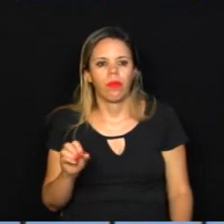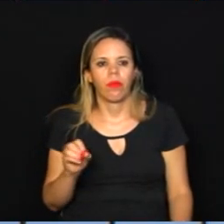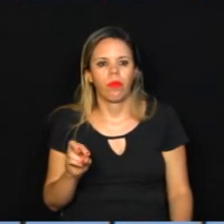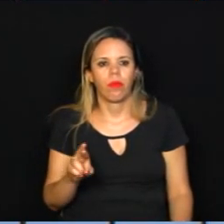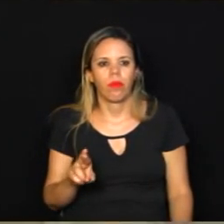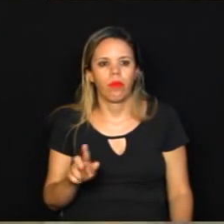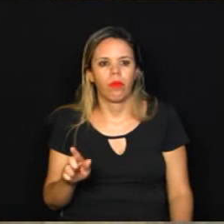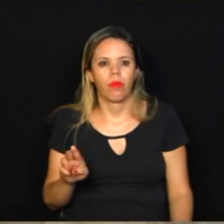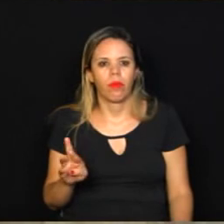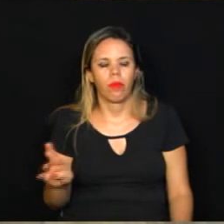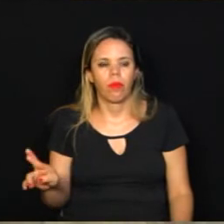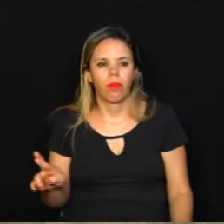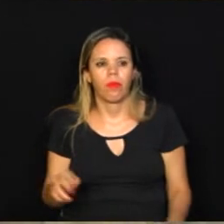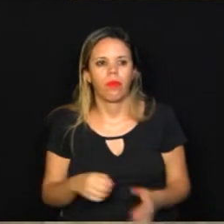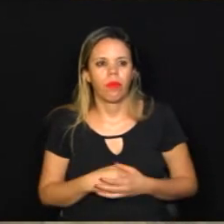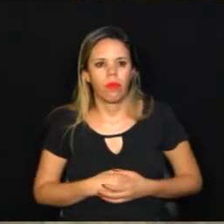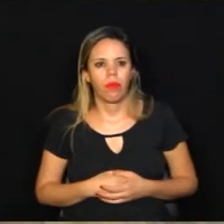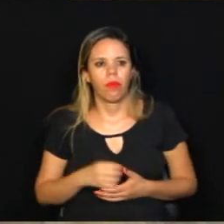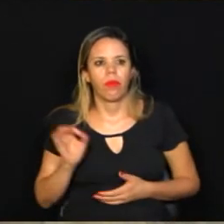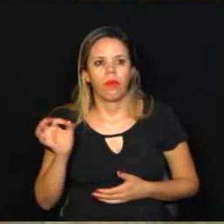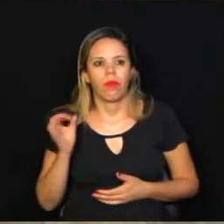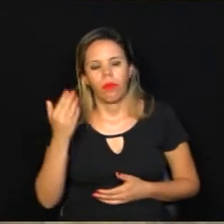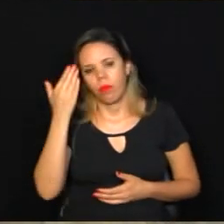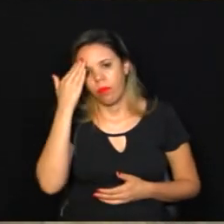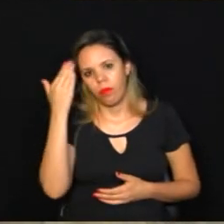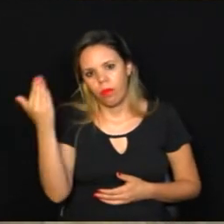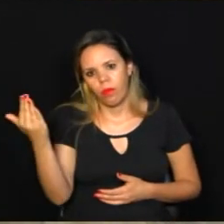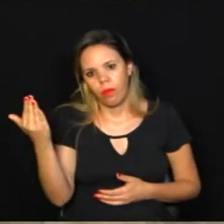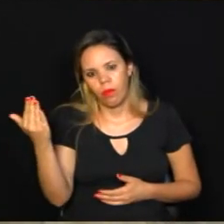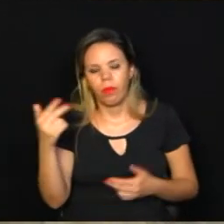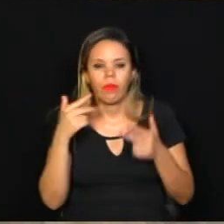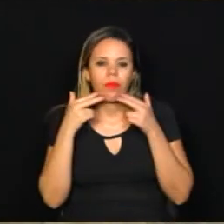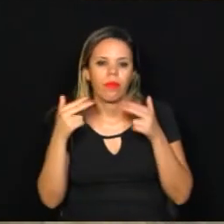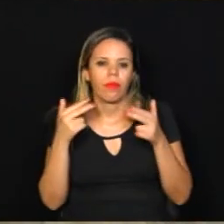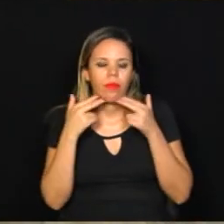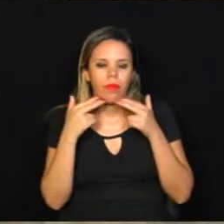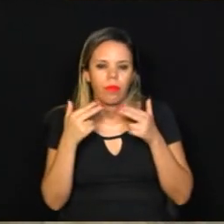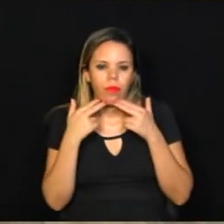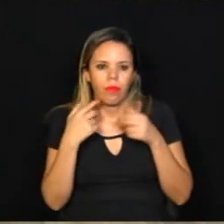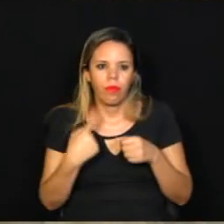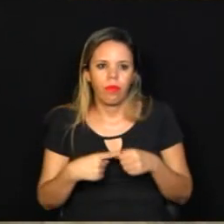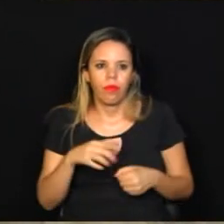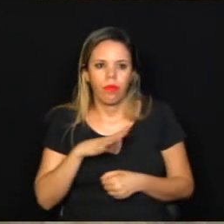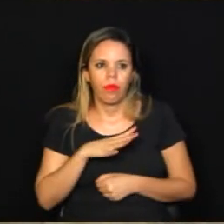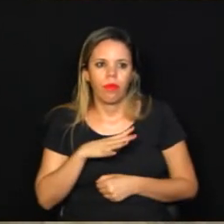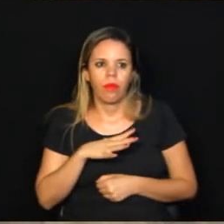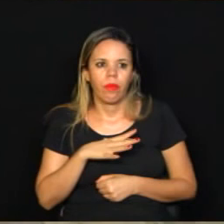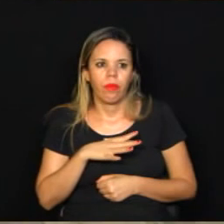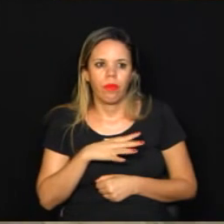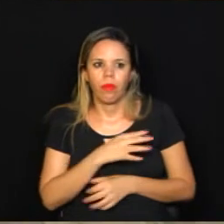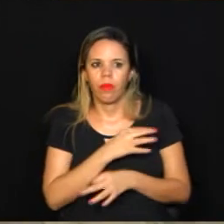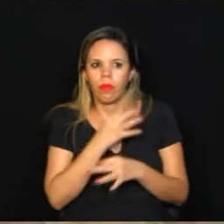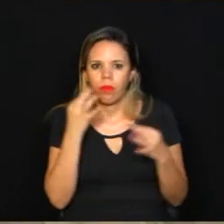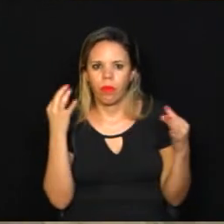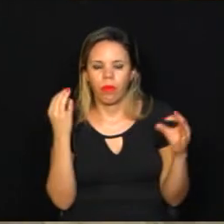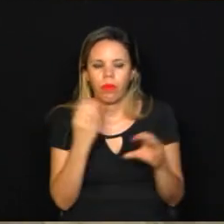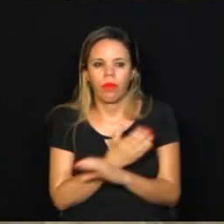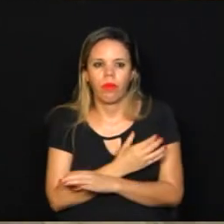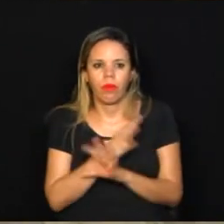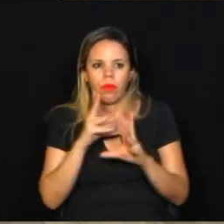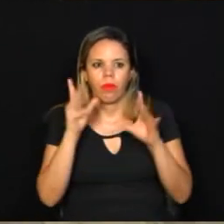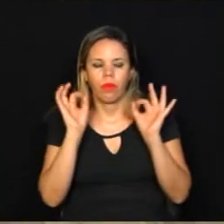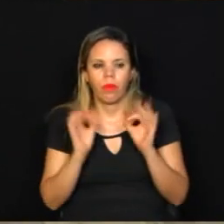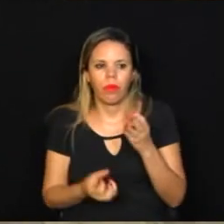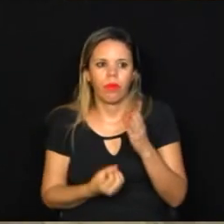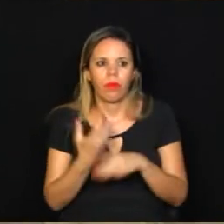www.cebraspe.org.br. Certíssimo, Mirna Abreu. Muito obrigado pelas notícias da Metrópole de Campinas de forma completa. Tudo o que